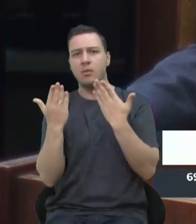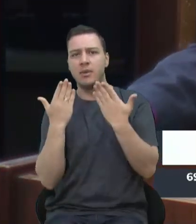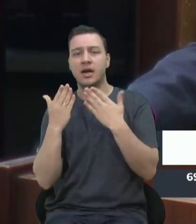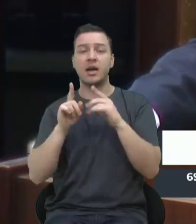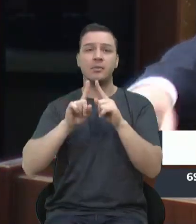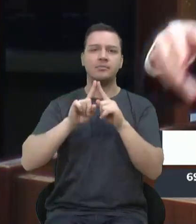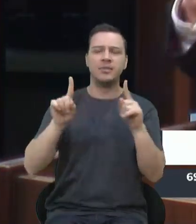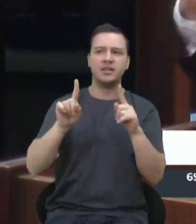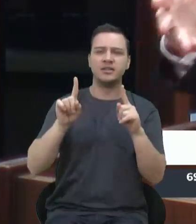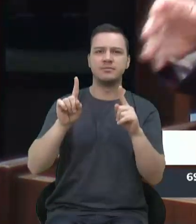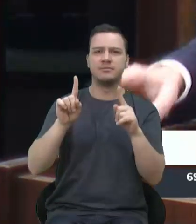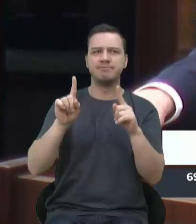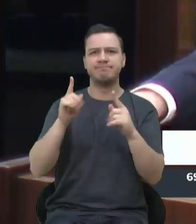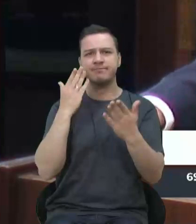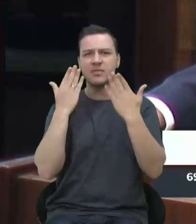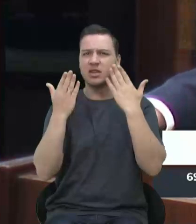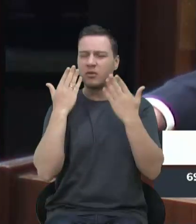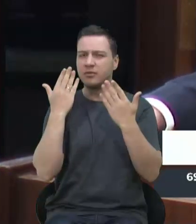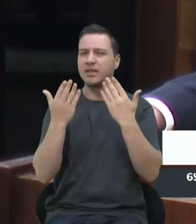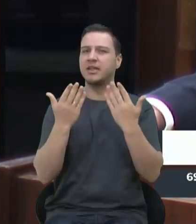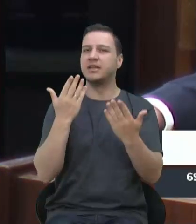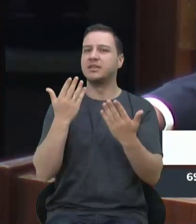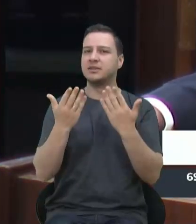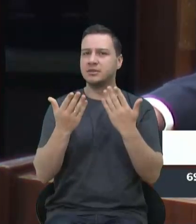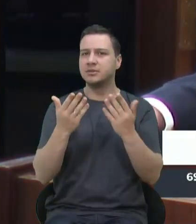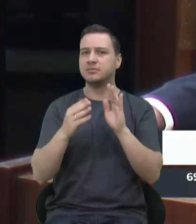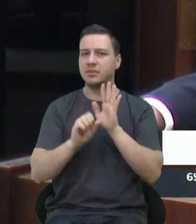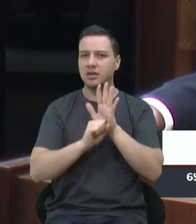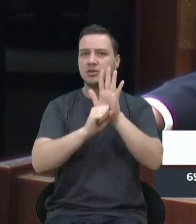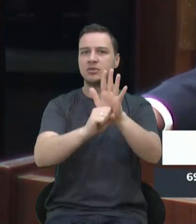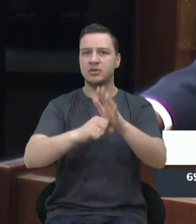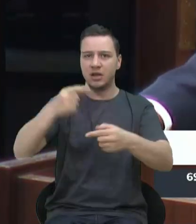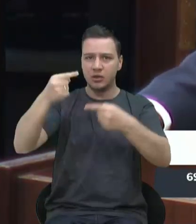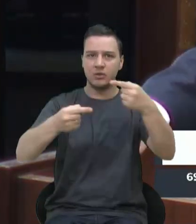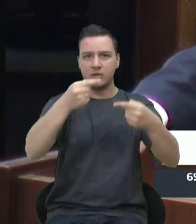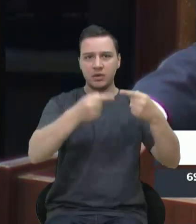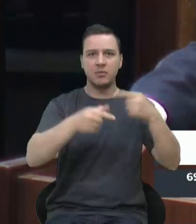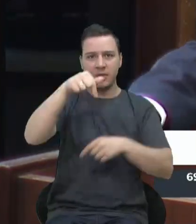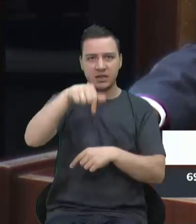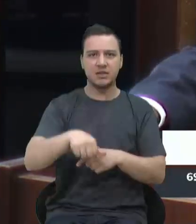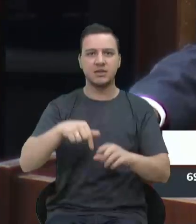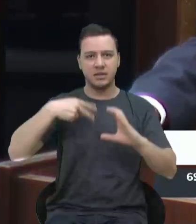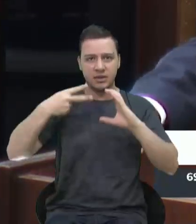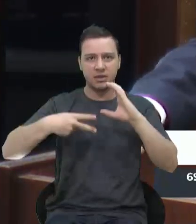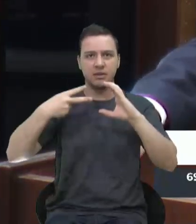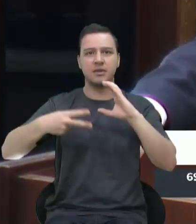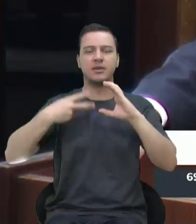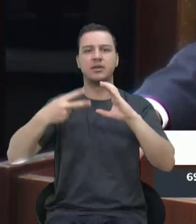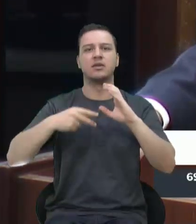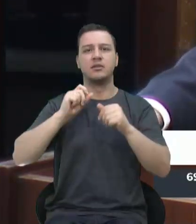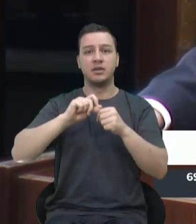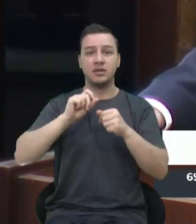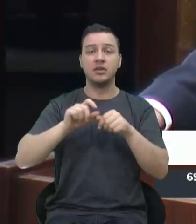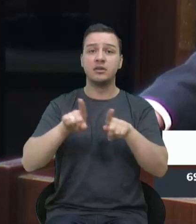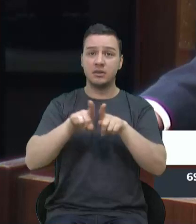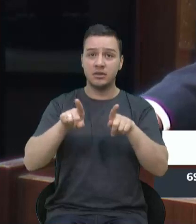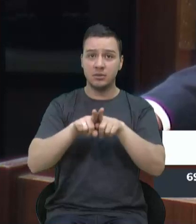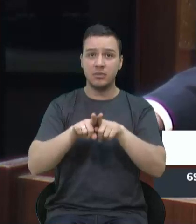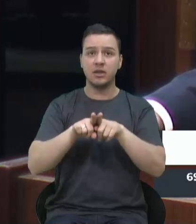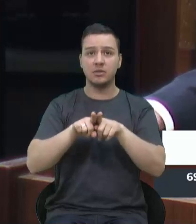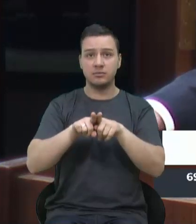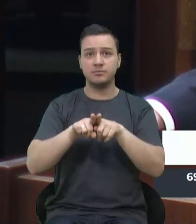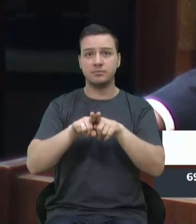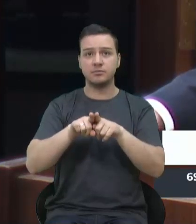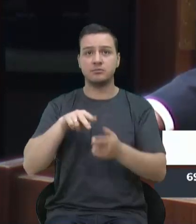para, quem sabe, contribuir com o debate que essa Casa Legislativa está fazendo e com a posição que terá de adotar dentro de